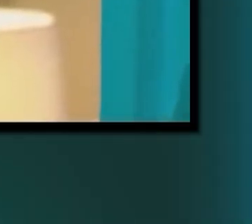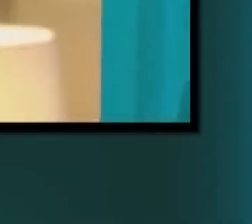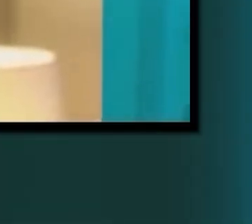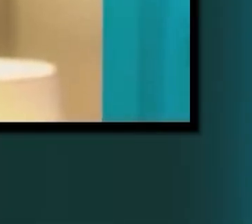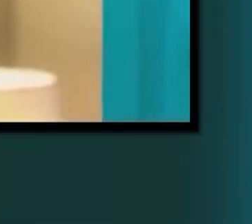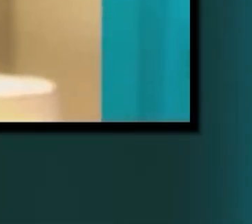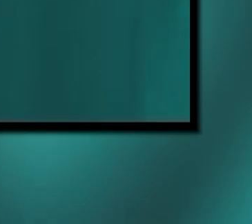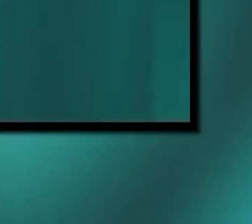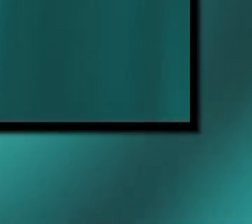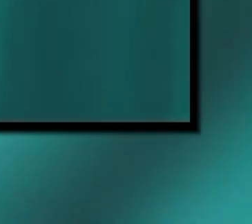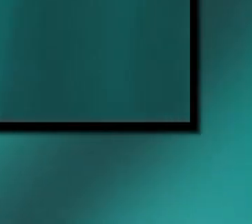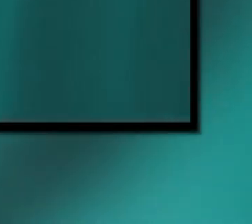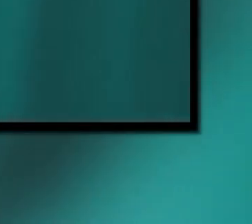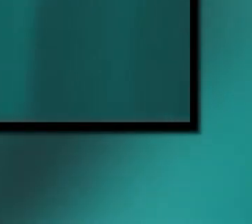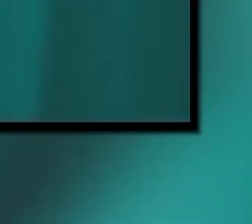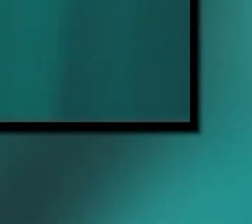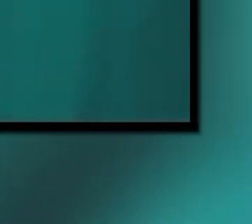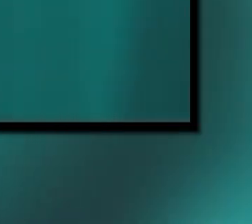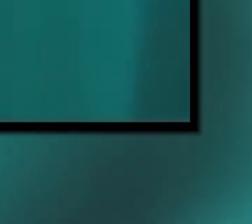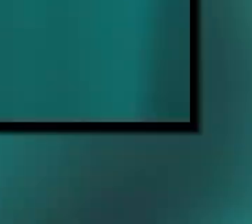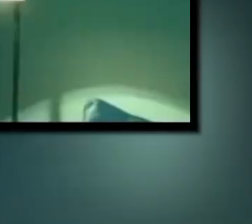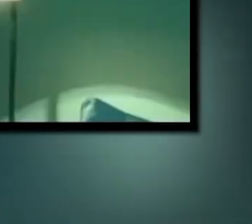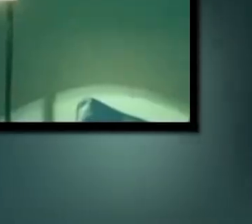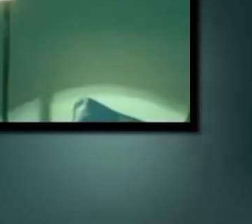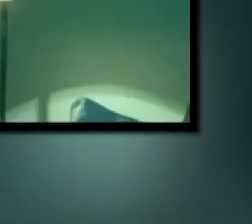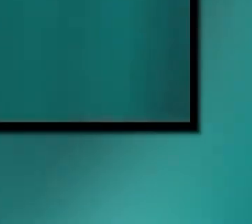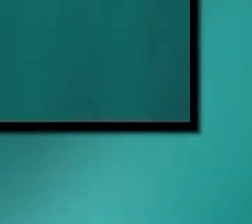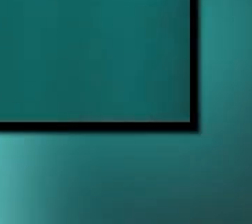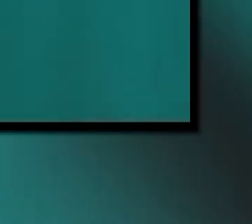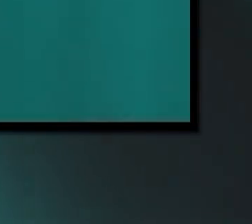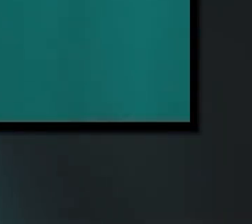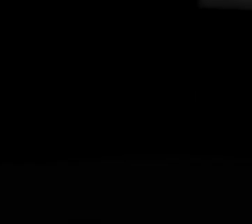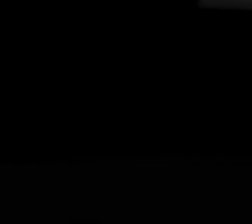Você é minha amada. Eu não posso viver sem você.